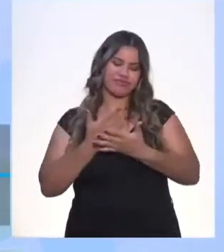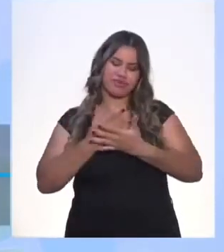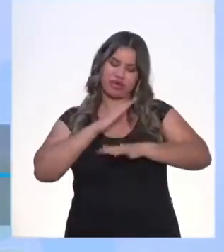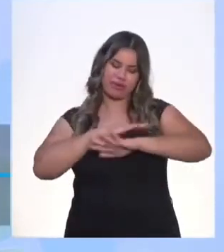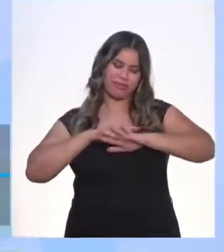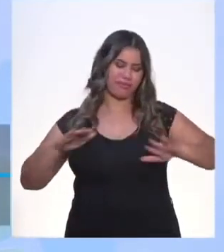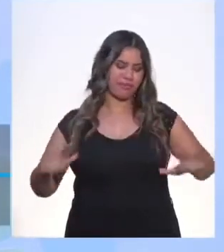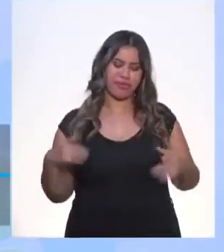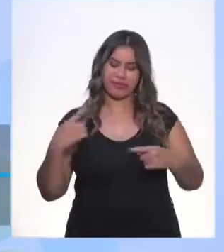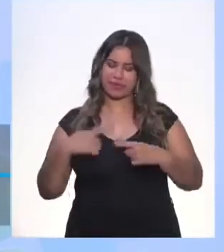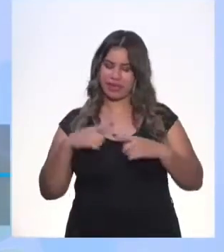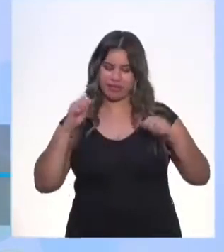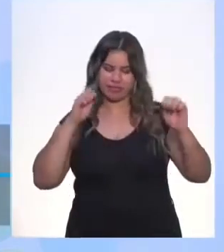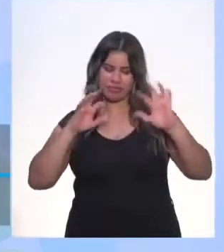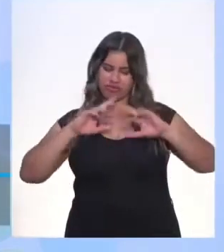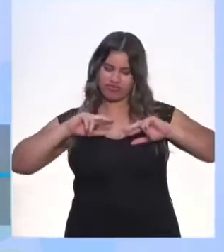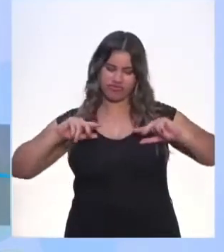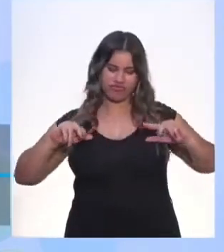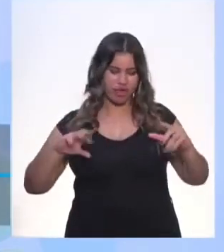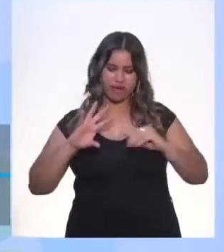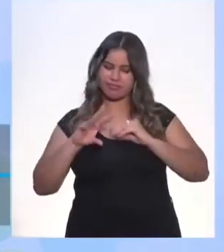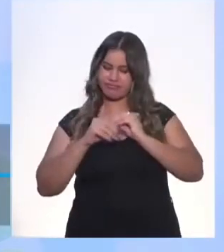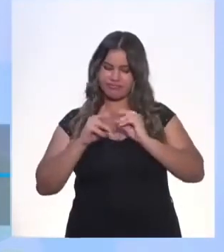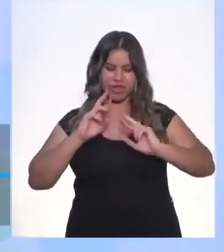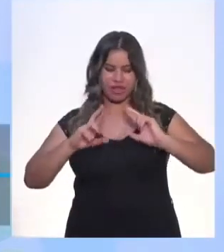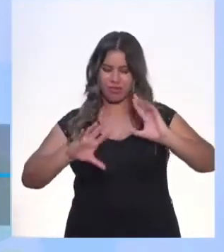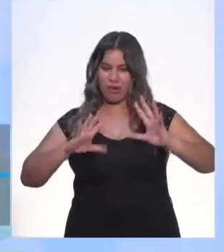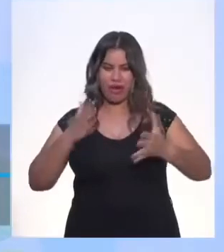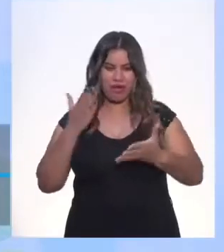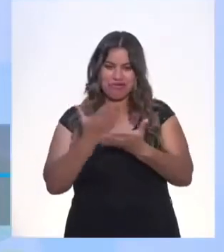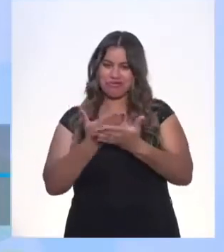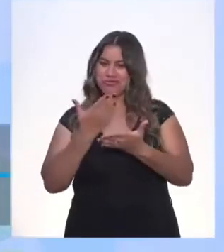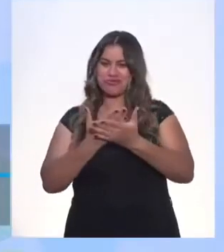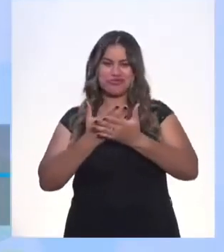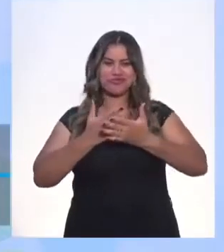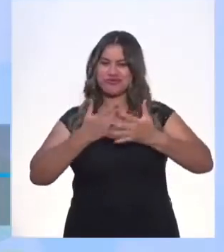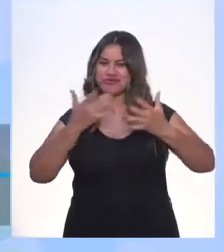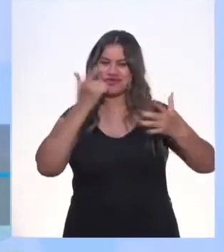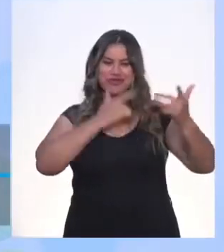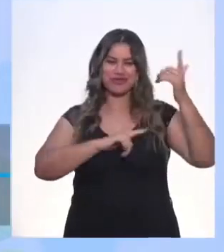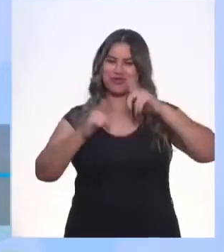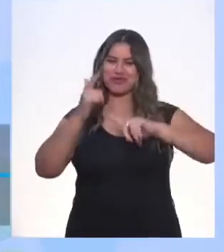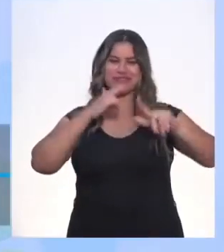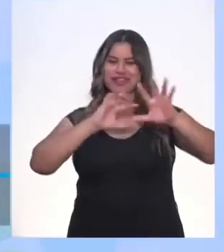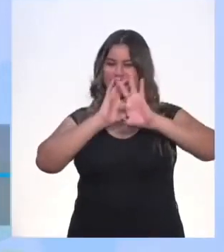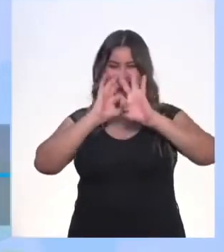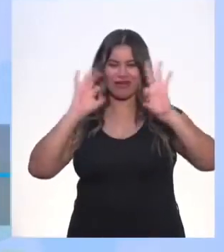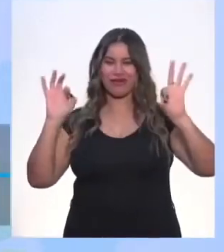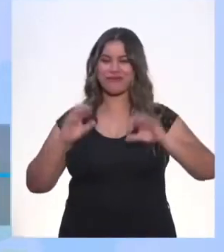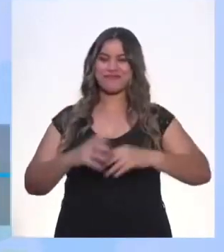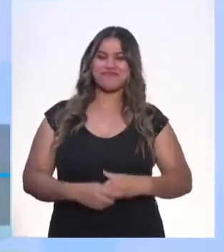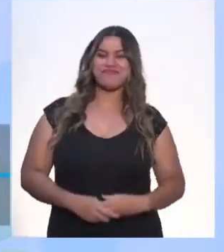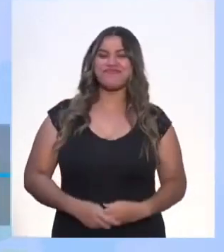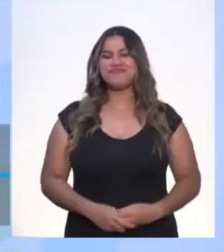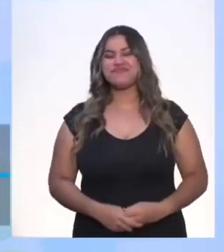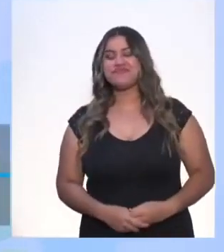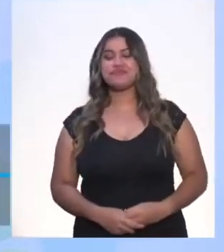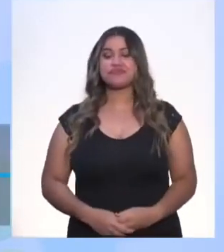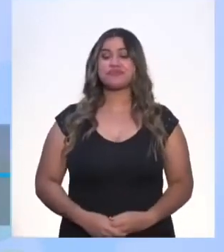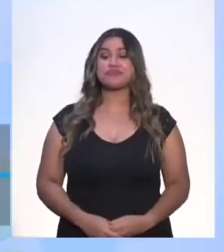com essas reflexões, com essas colocações, nós chegamos no cerne da questão, né?